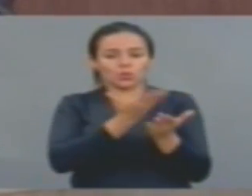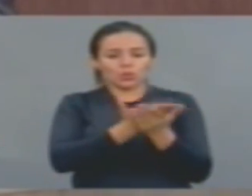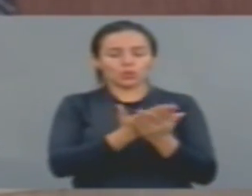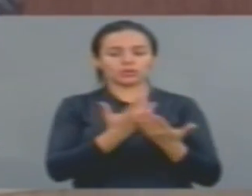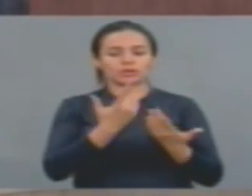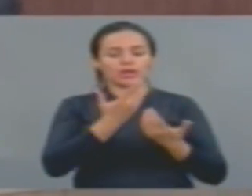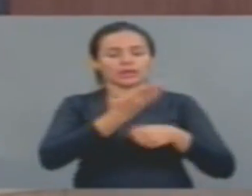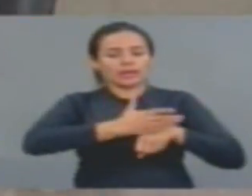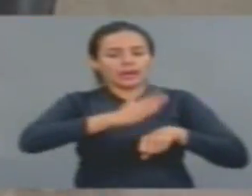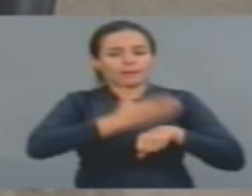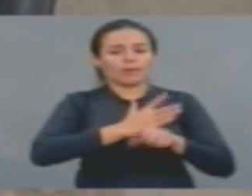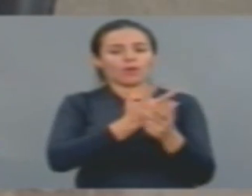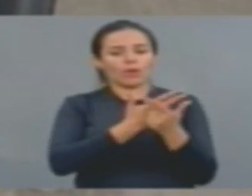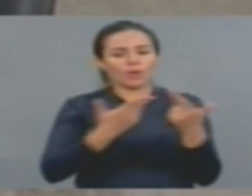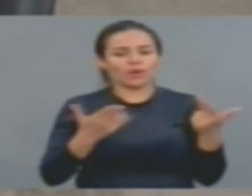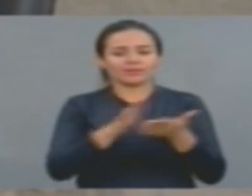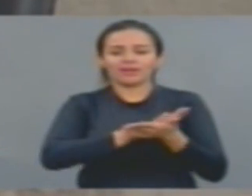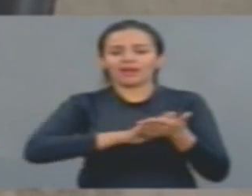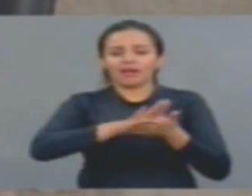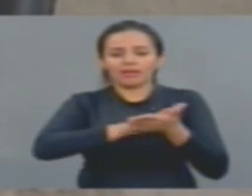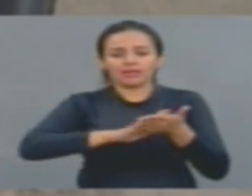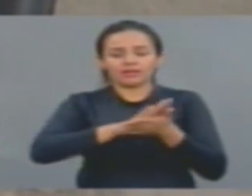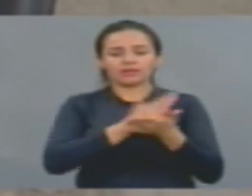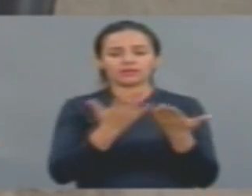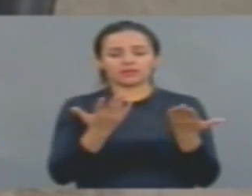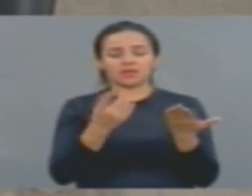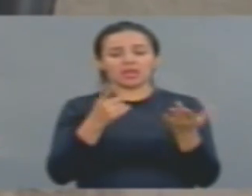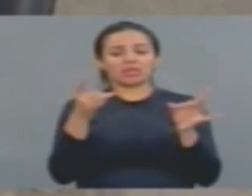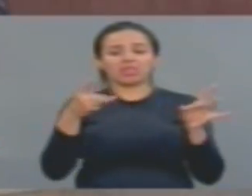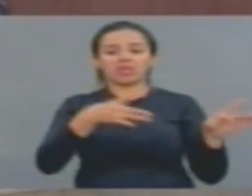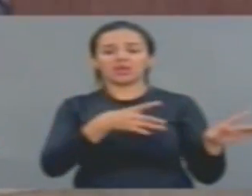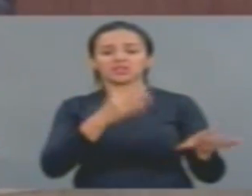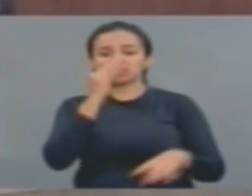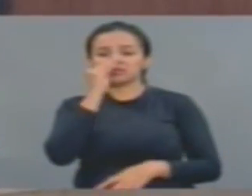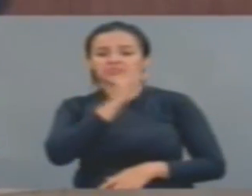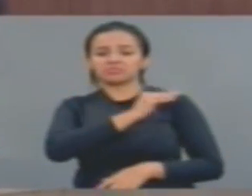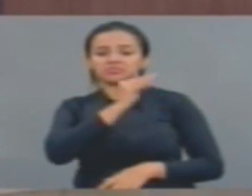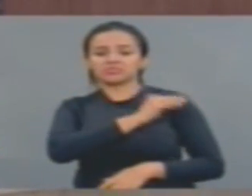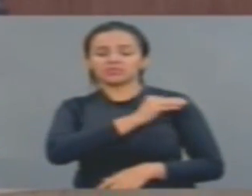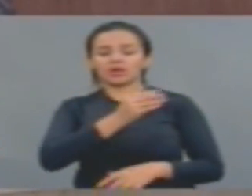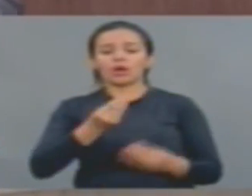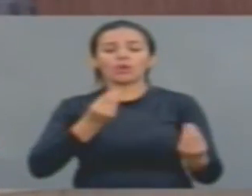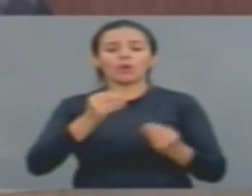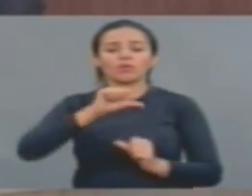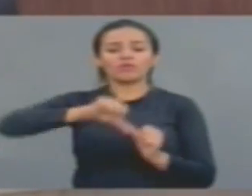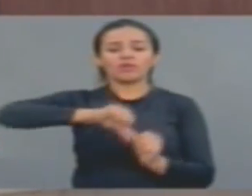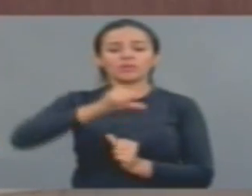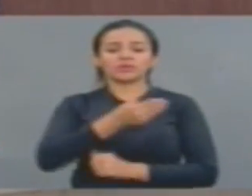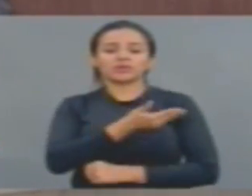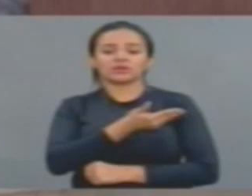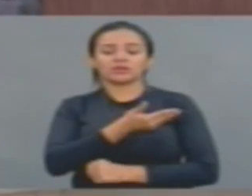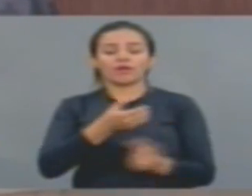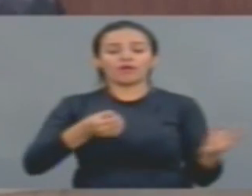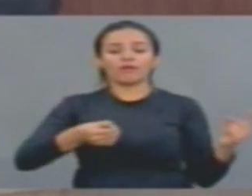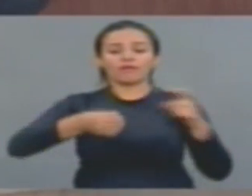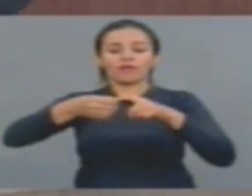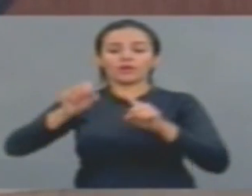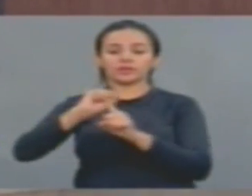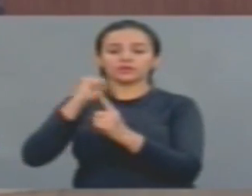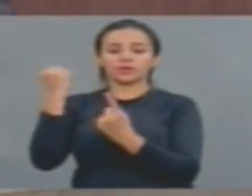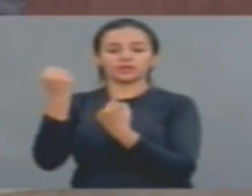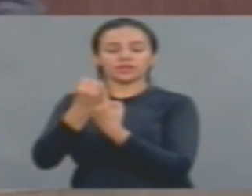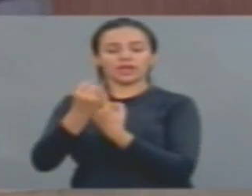uma vez, o denodo, a dedicação de vários técnicos, gerentes, diretores de unidade,